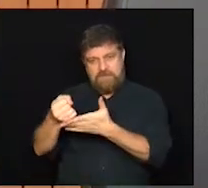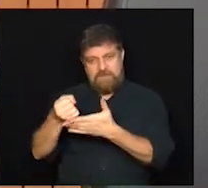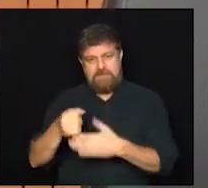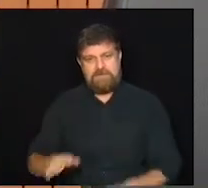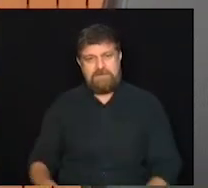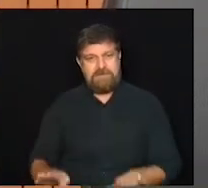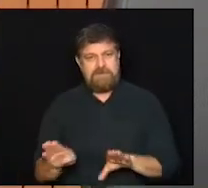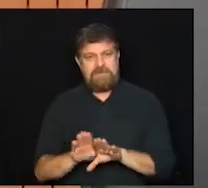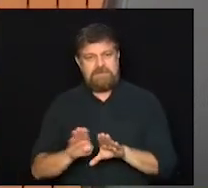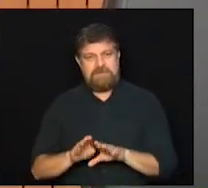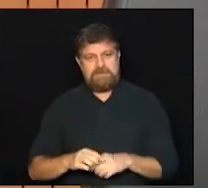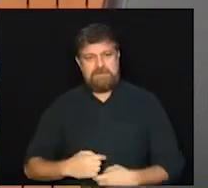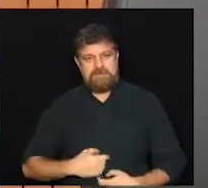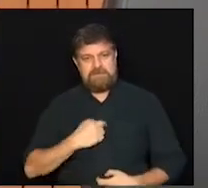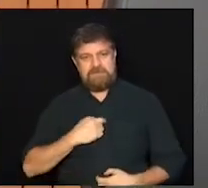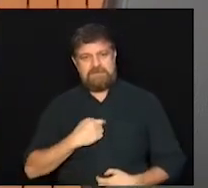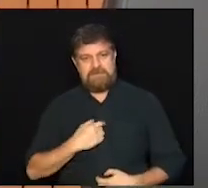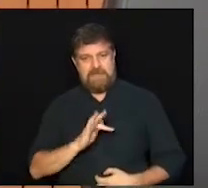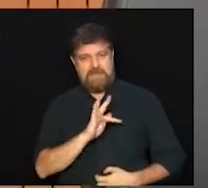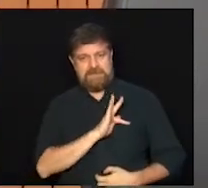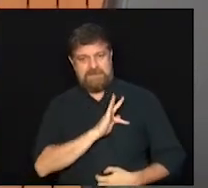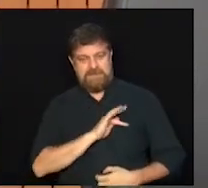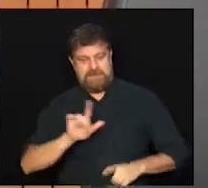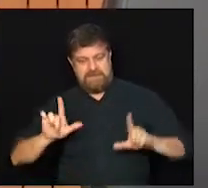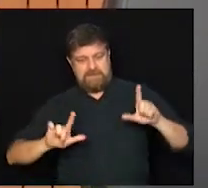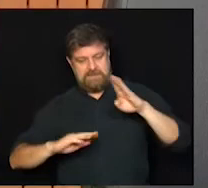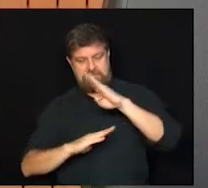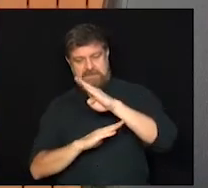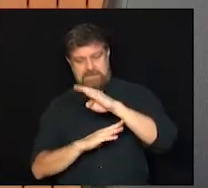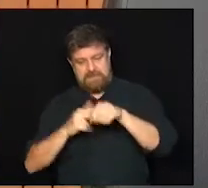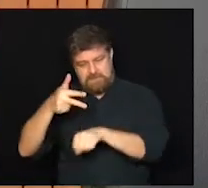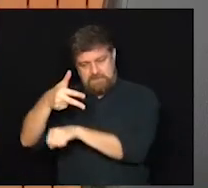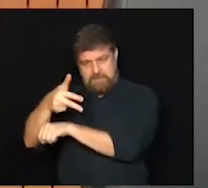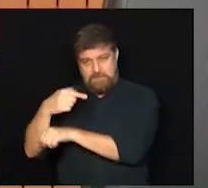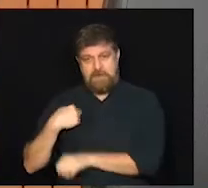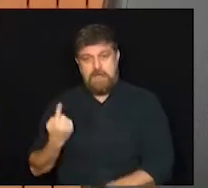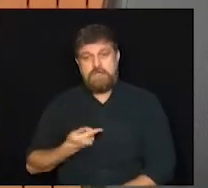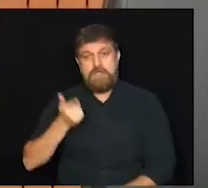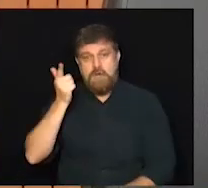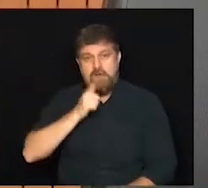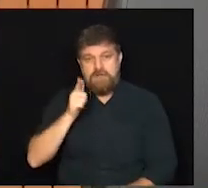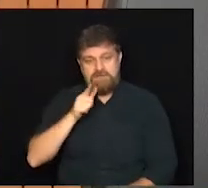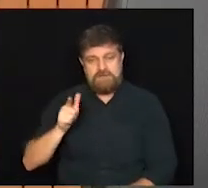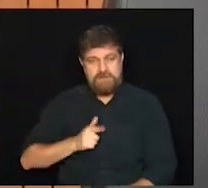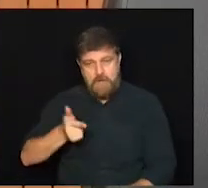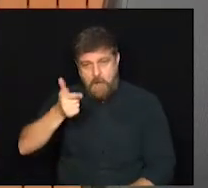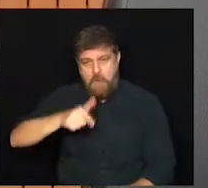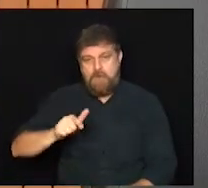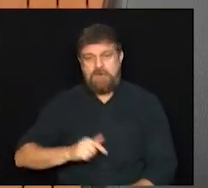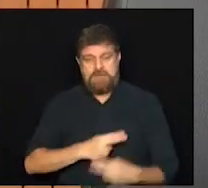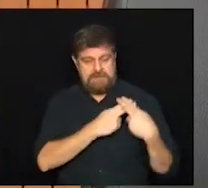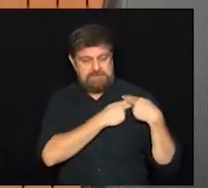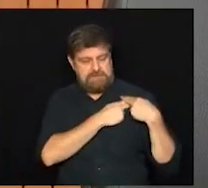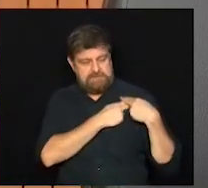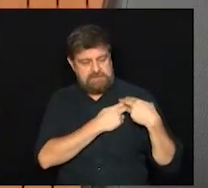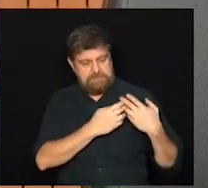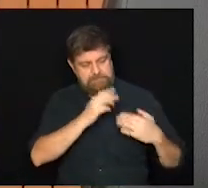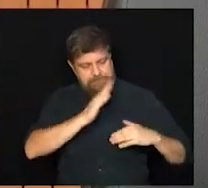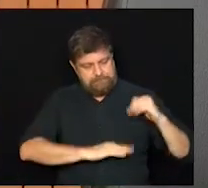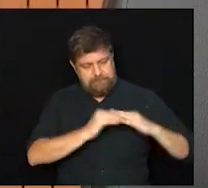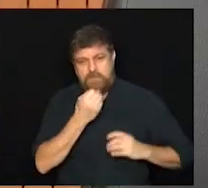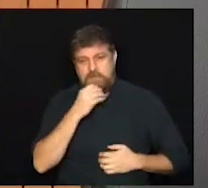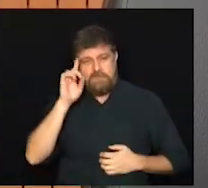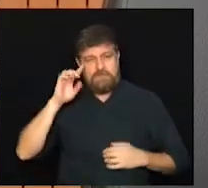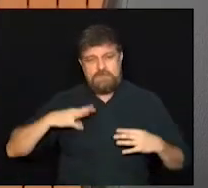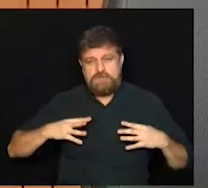do cerimonial, da parte técnica, que permitiu que nós pudéssemos cumprir mais essa nossa missão. Tá bom? Bom dia a